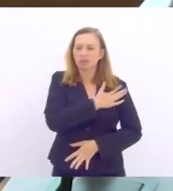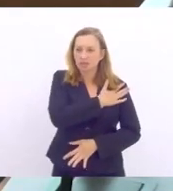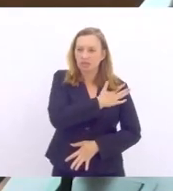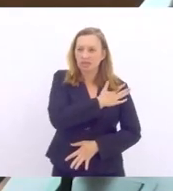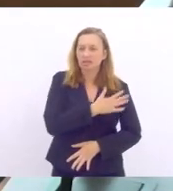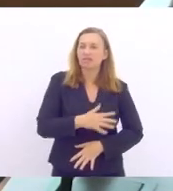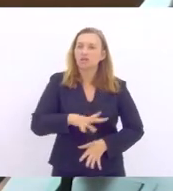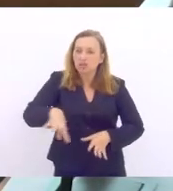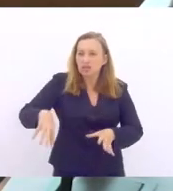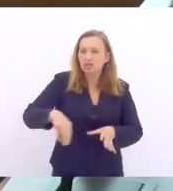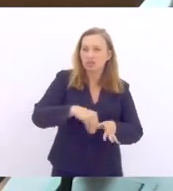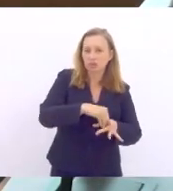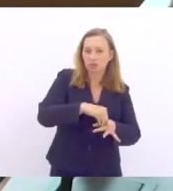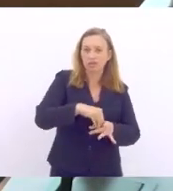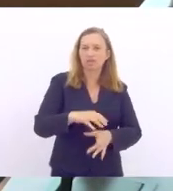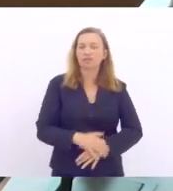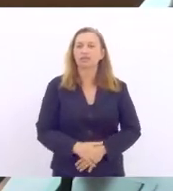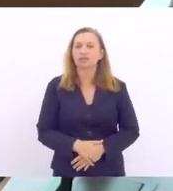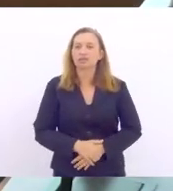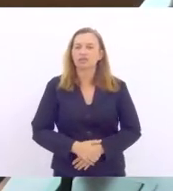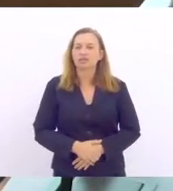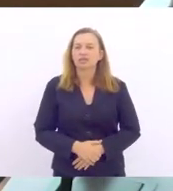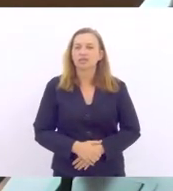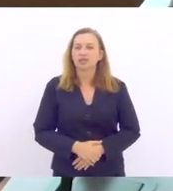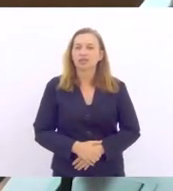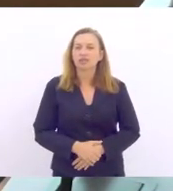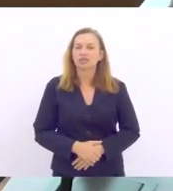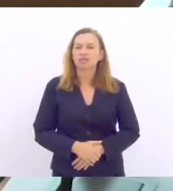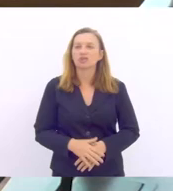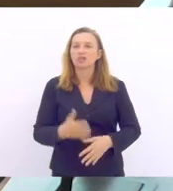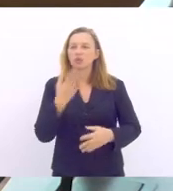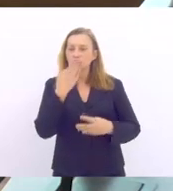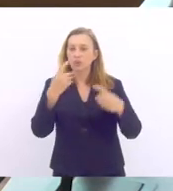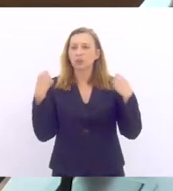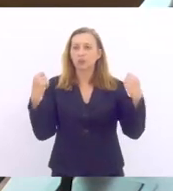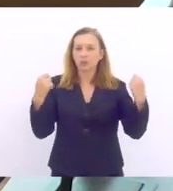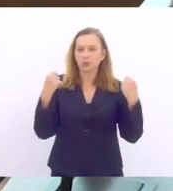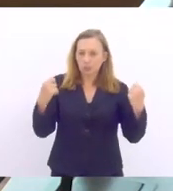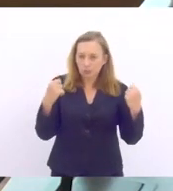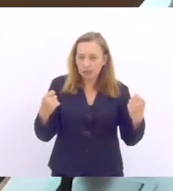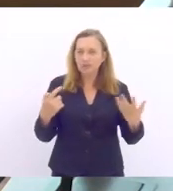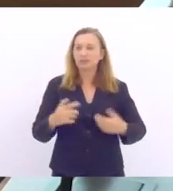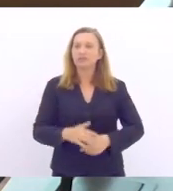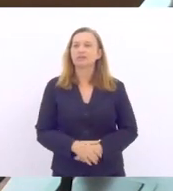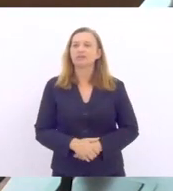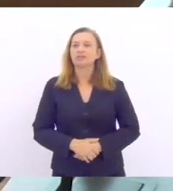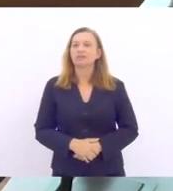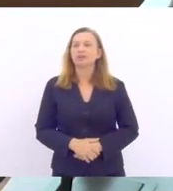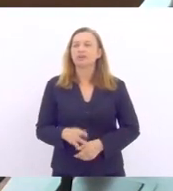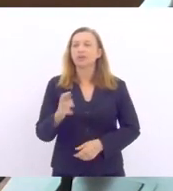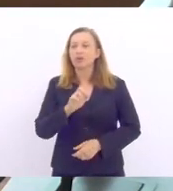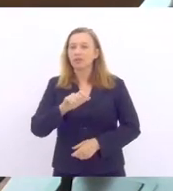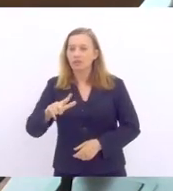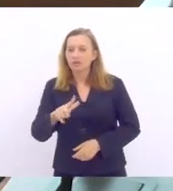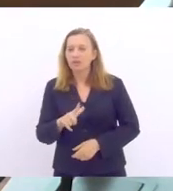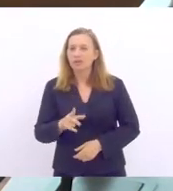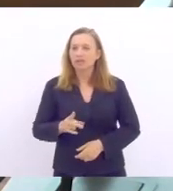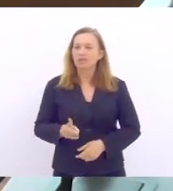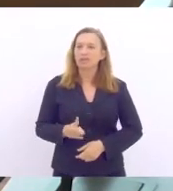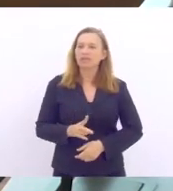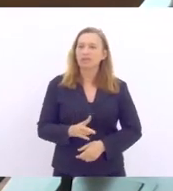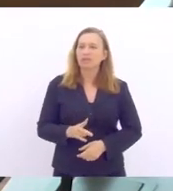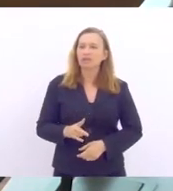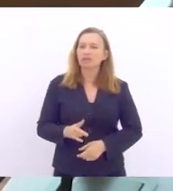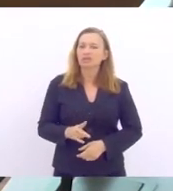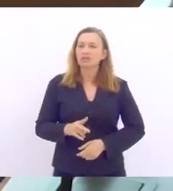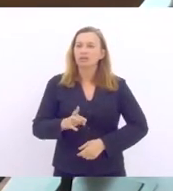de integrar com as torcidas organizadas. E essas torcidas organizadas, Coronel, elas contribuem para o